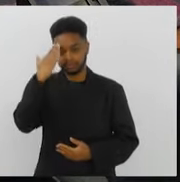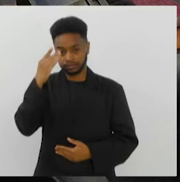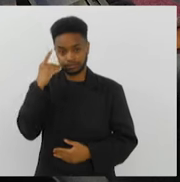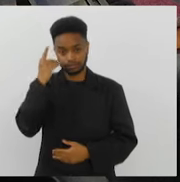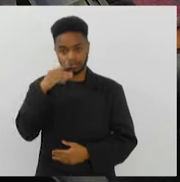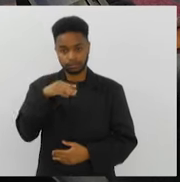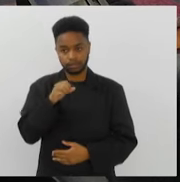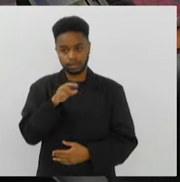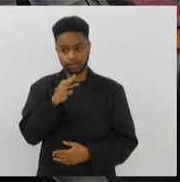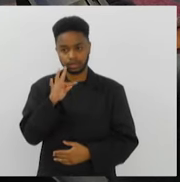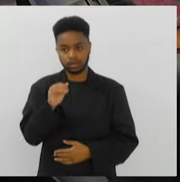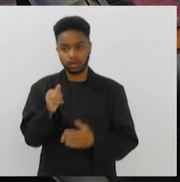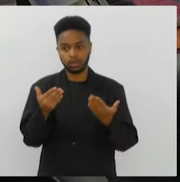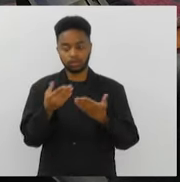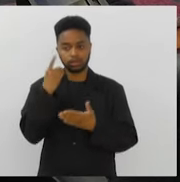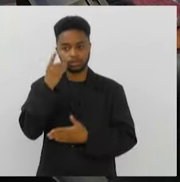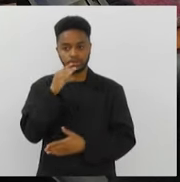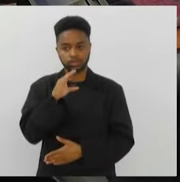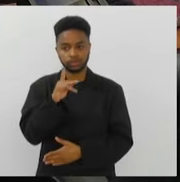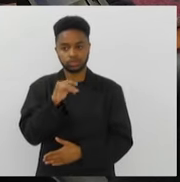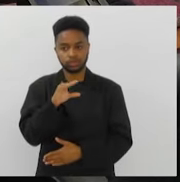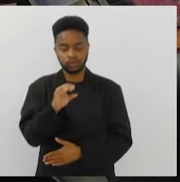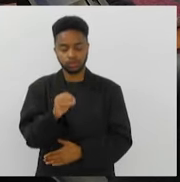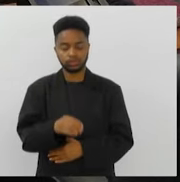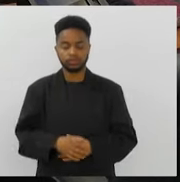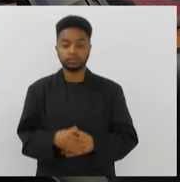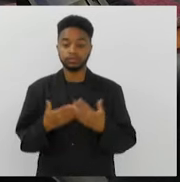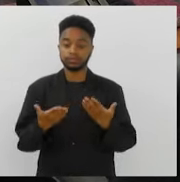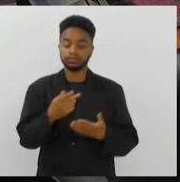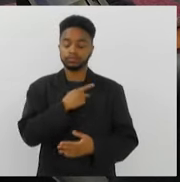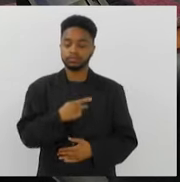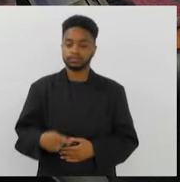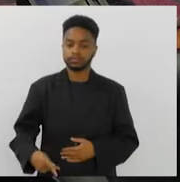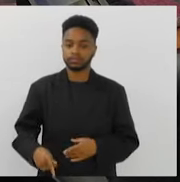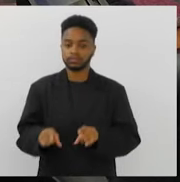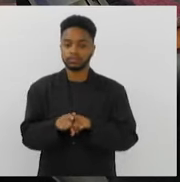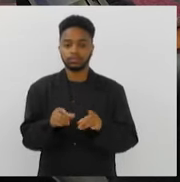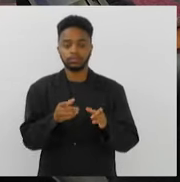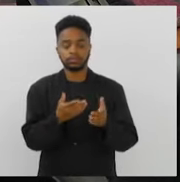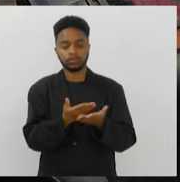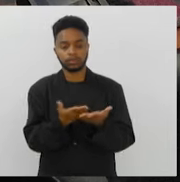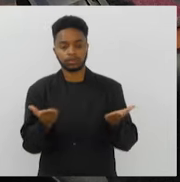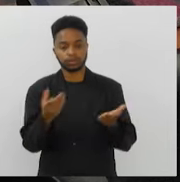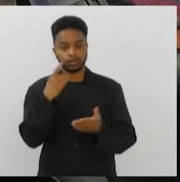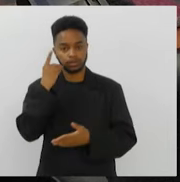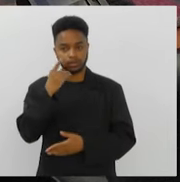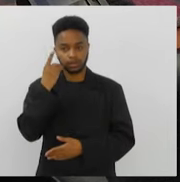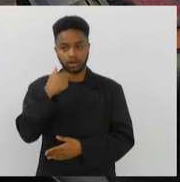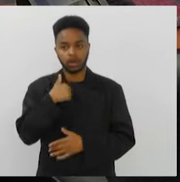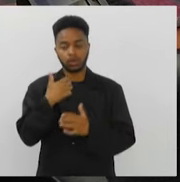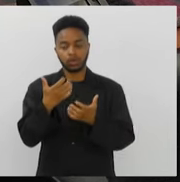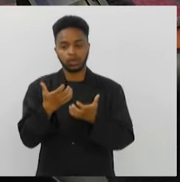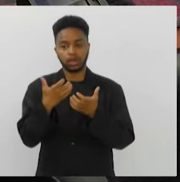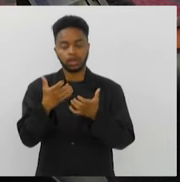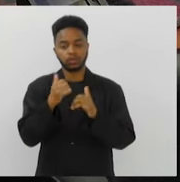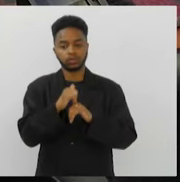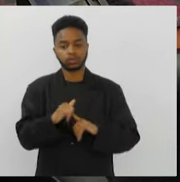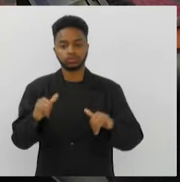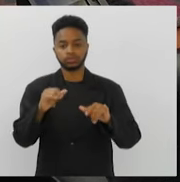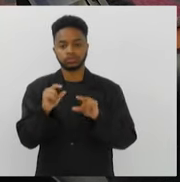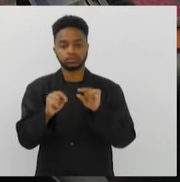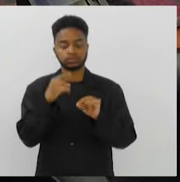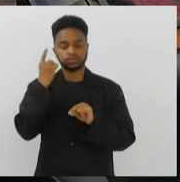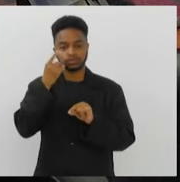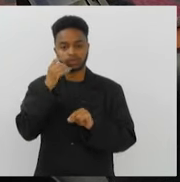Para discutir, deputado Chico Machado. Senhor presidente, colegas deputados e deputadas, eu quero aqui dizer que o